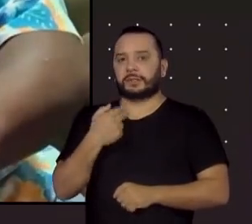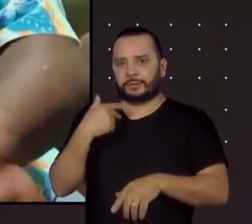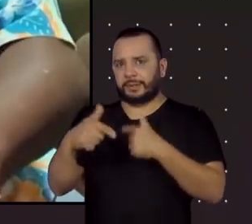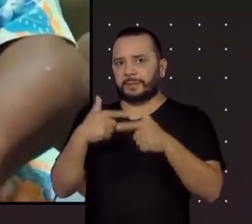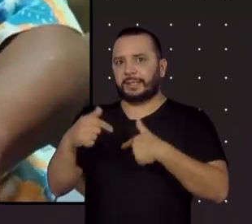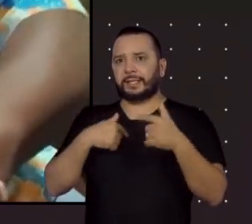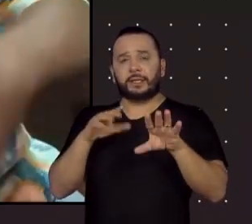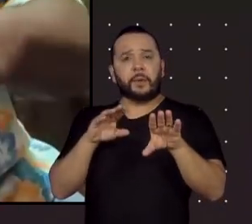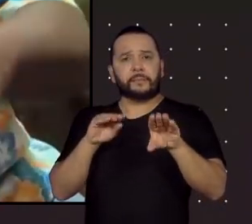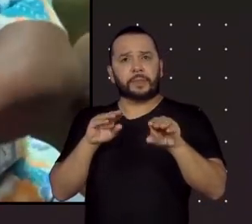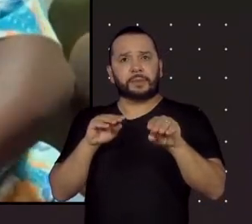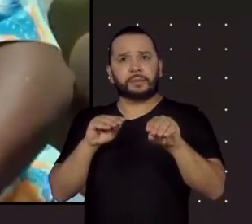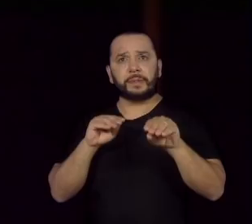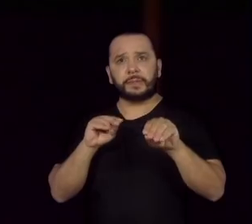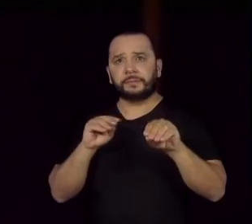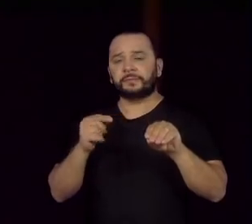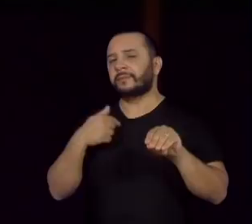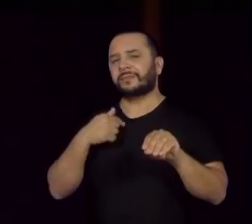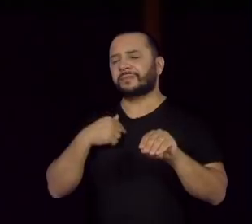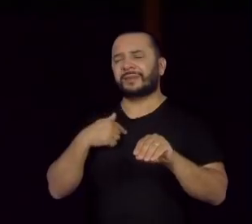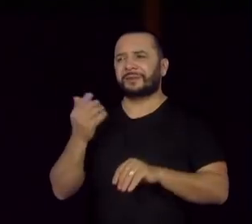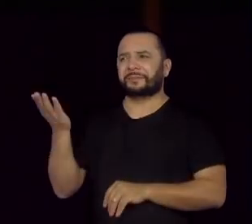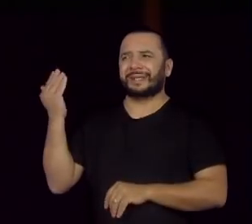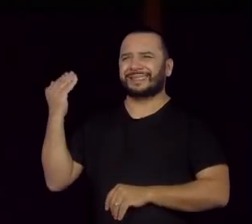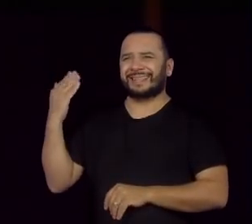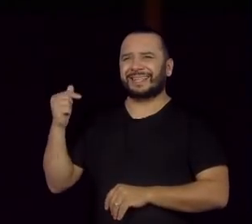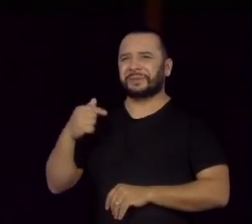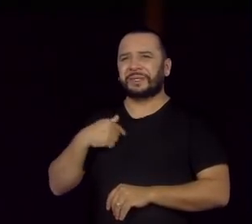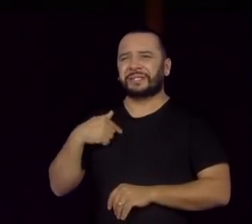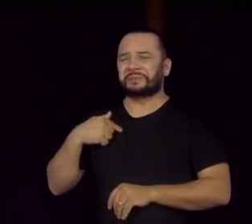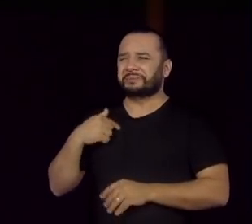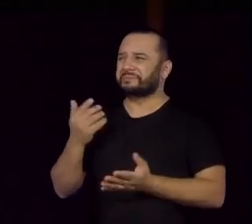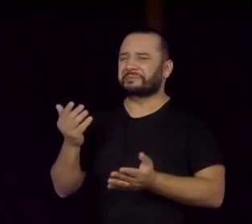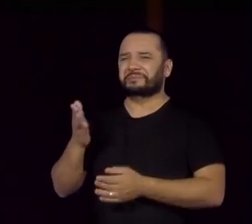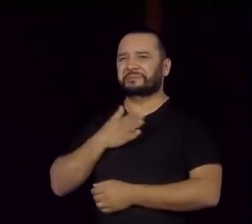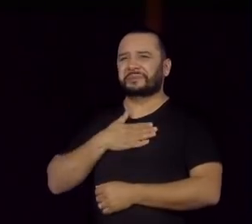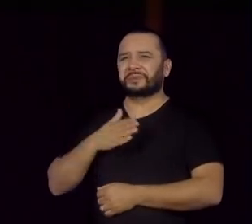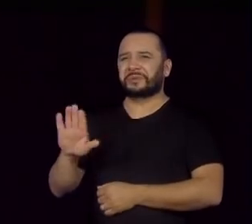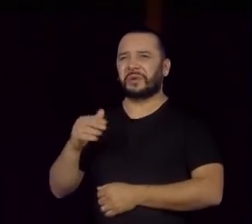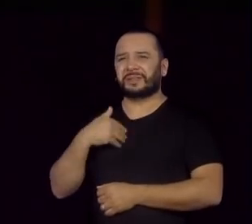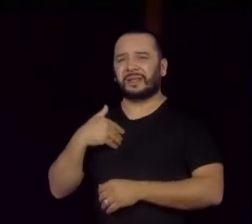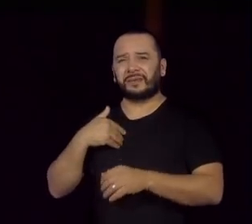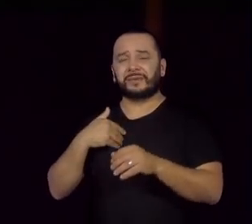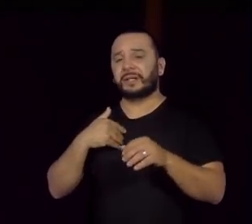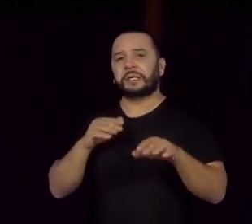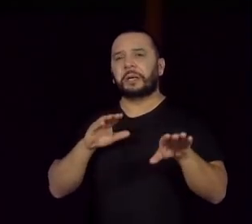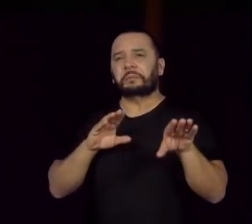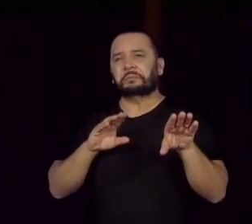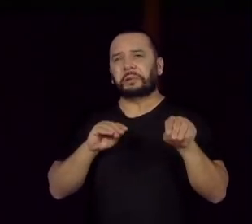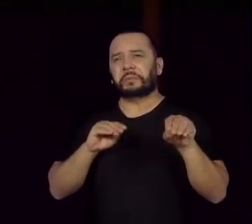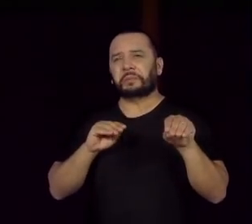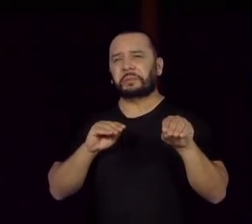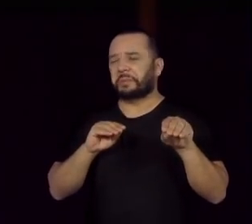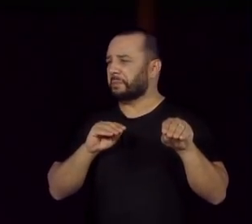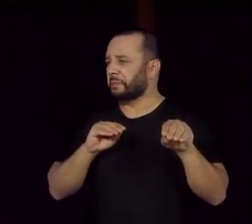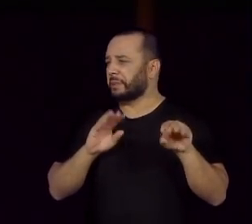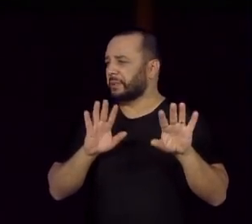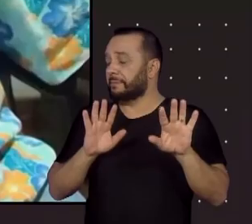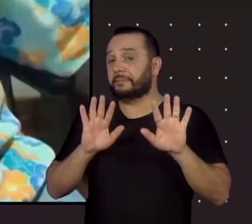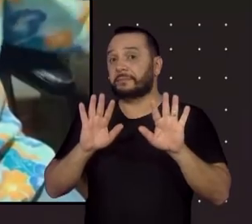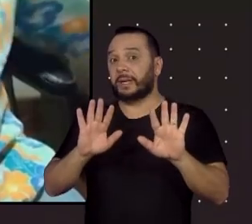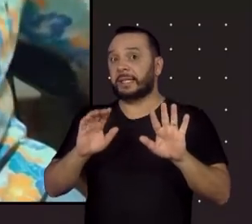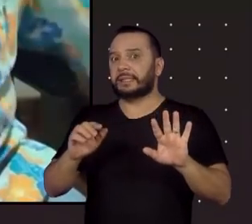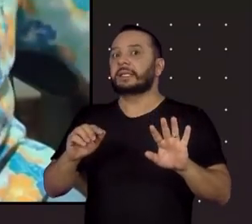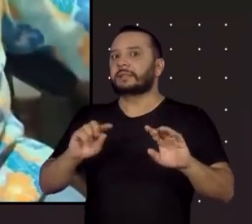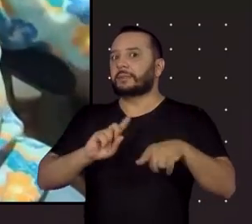no porão, botei a voz lá no porão, que era para lembrar exatamente aquela fortaleza, que o Gregório era grande. E deu